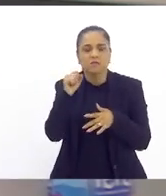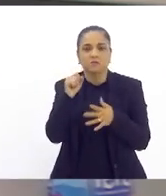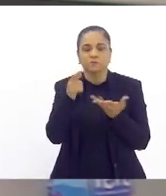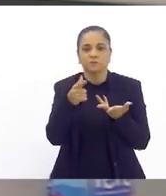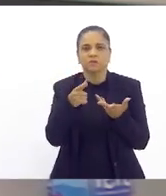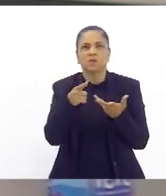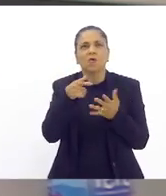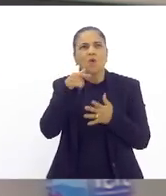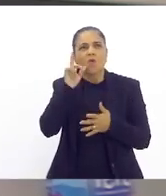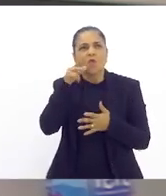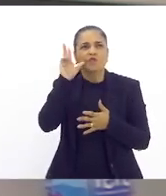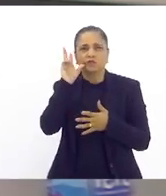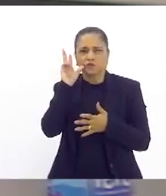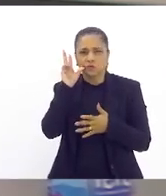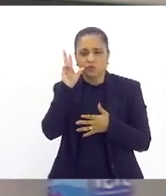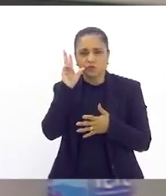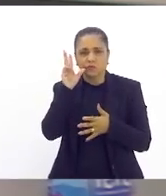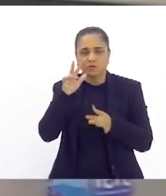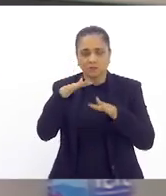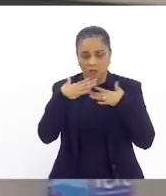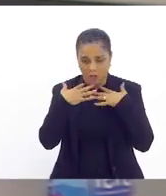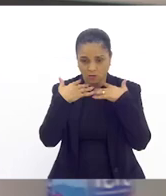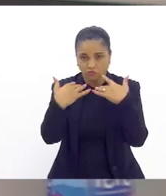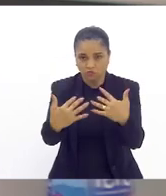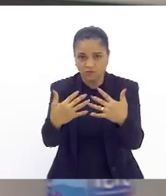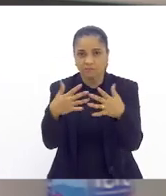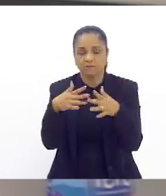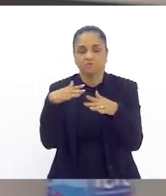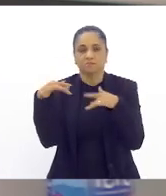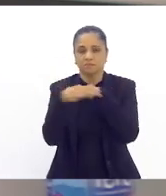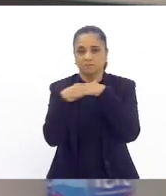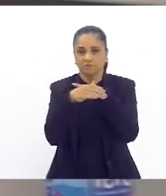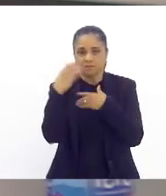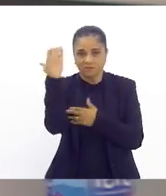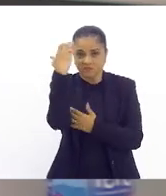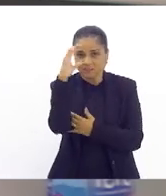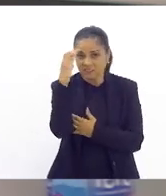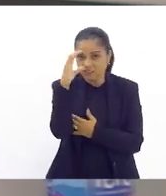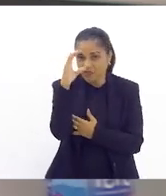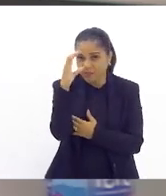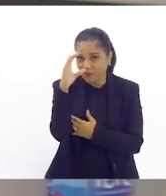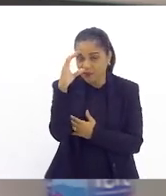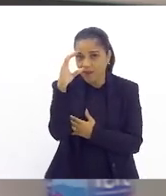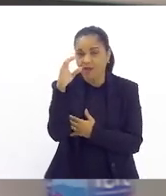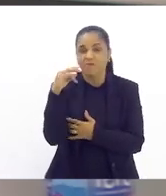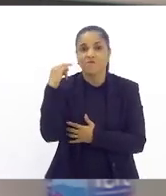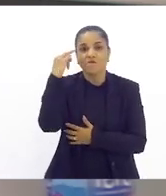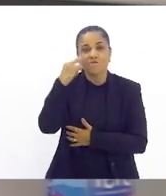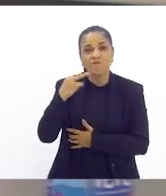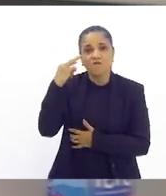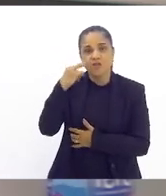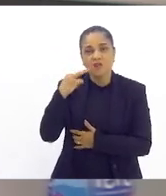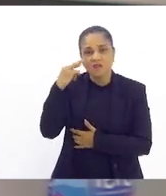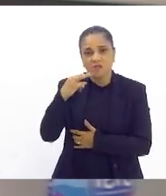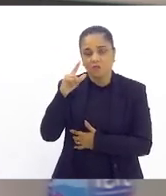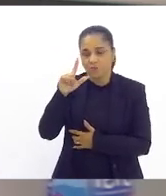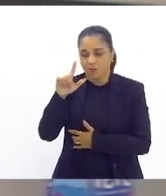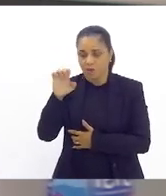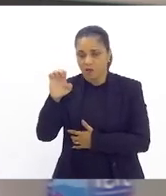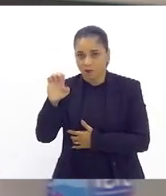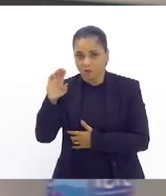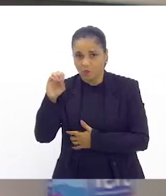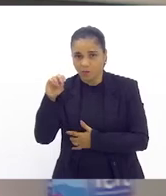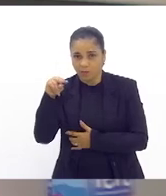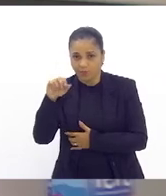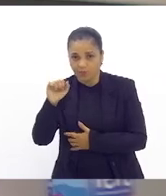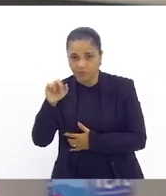anteontem anteontem Na audiência lá em Niterói promovido pelo pelo vereador Leonardo Jordano eu